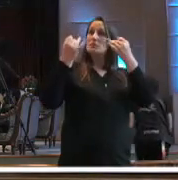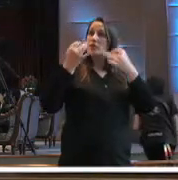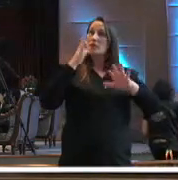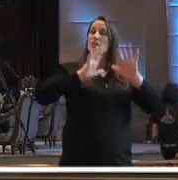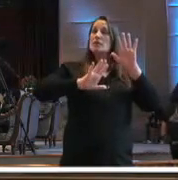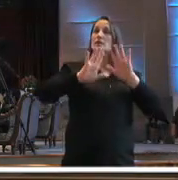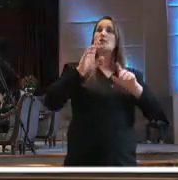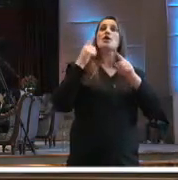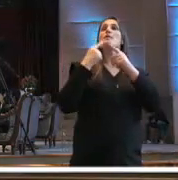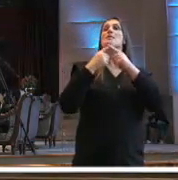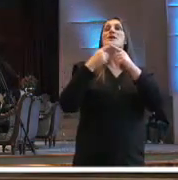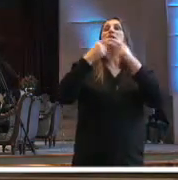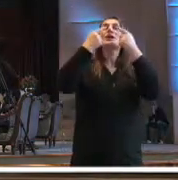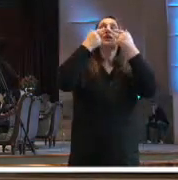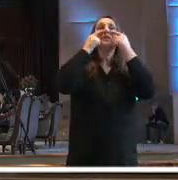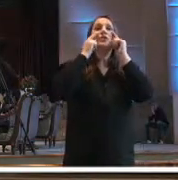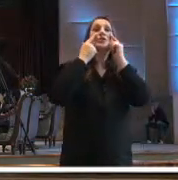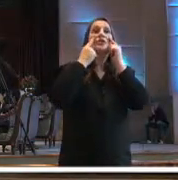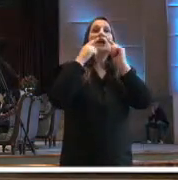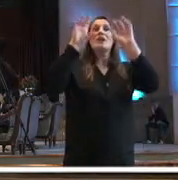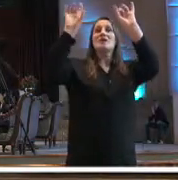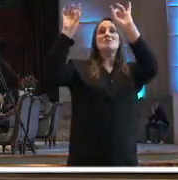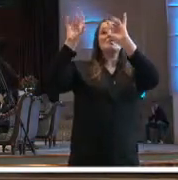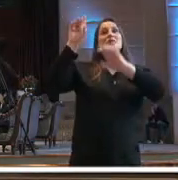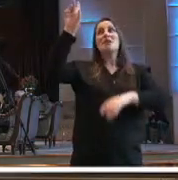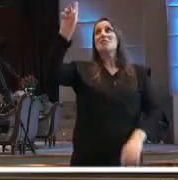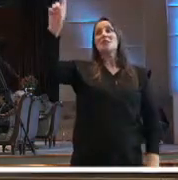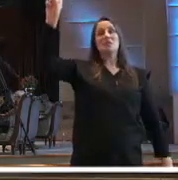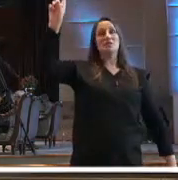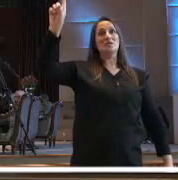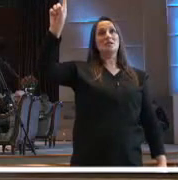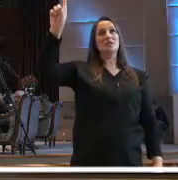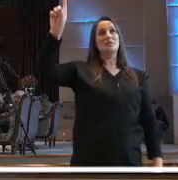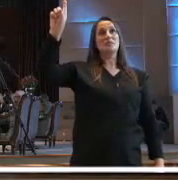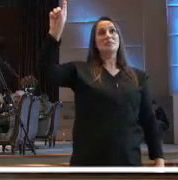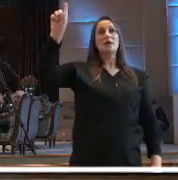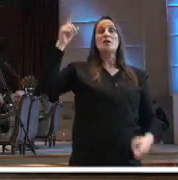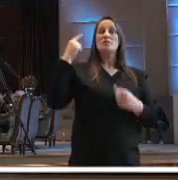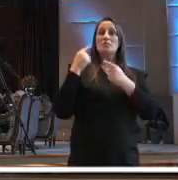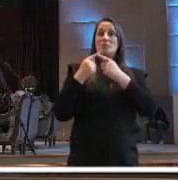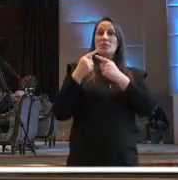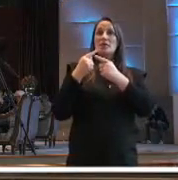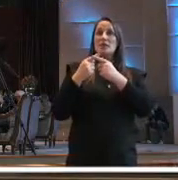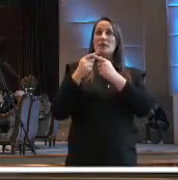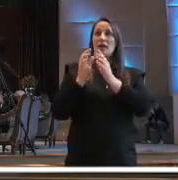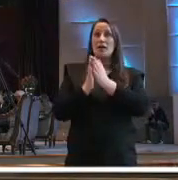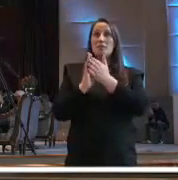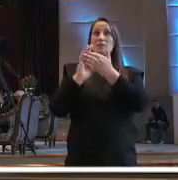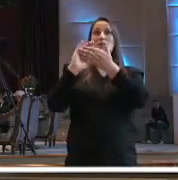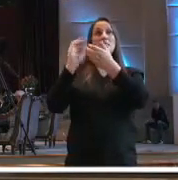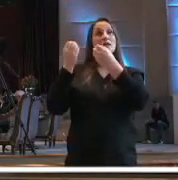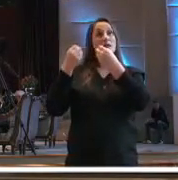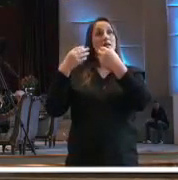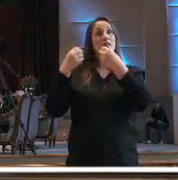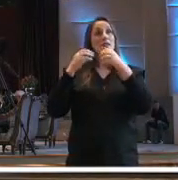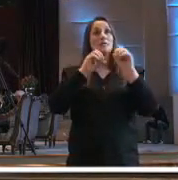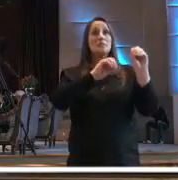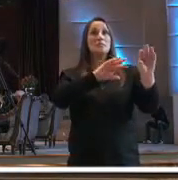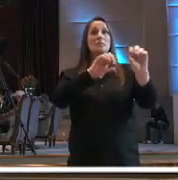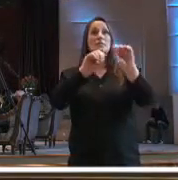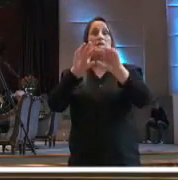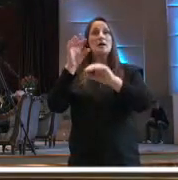porquê o chorar é tão precioso. Porque a Bíblia vai ensinar para a gente que